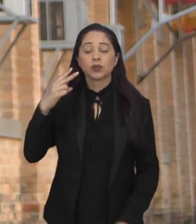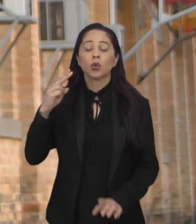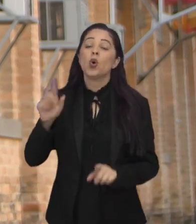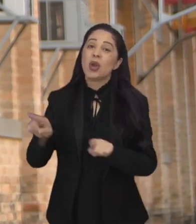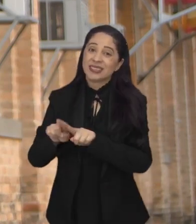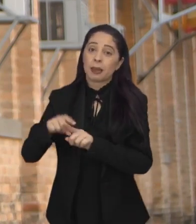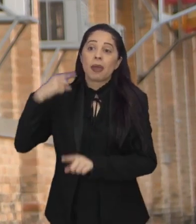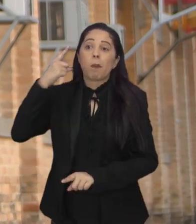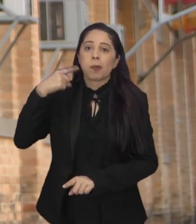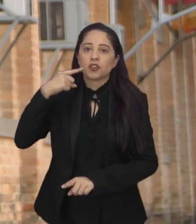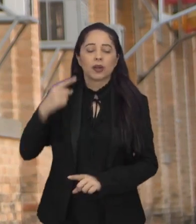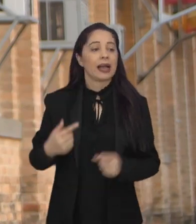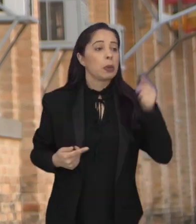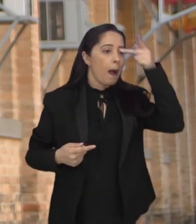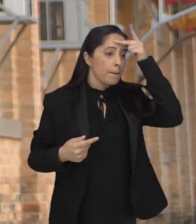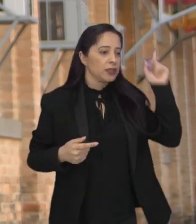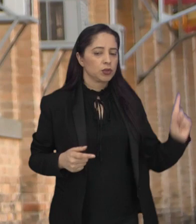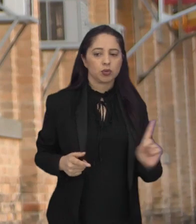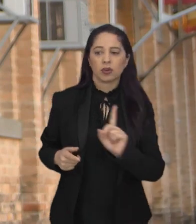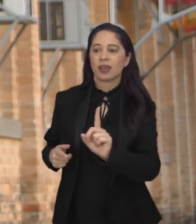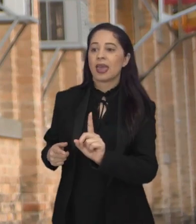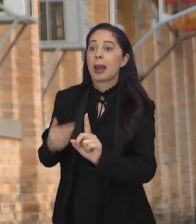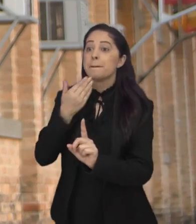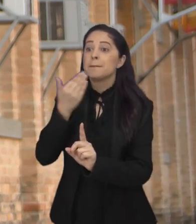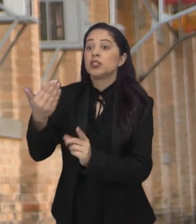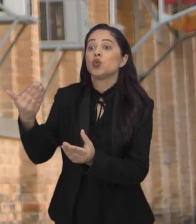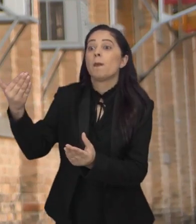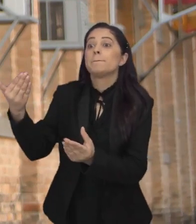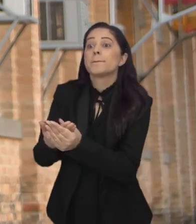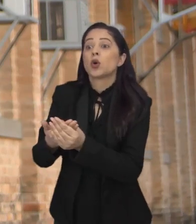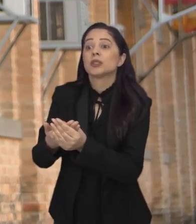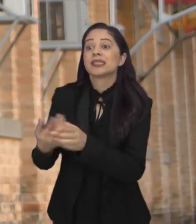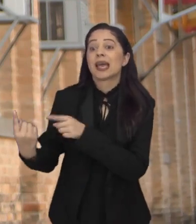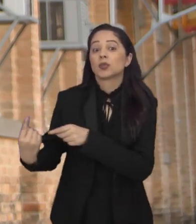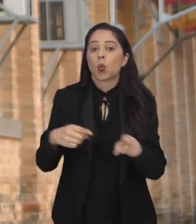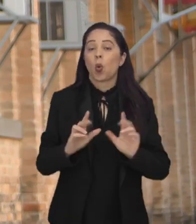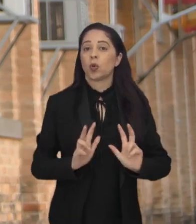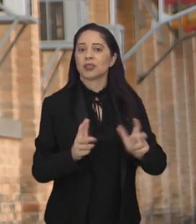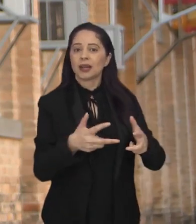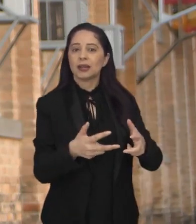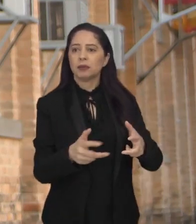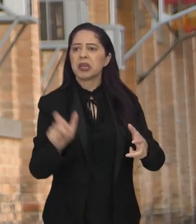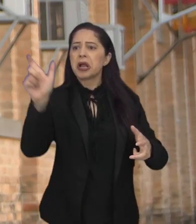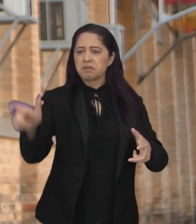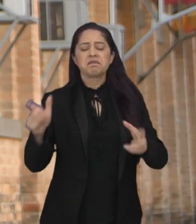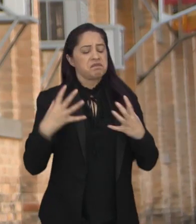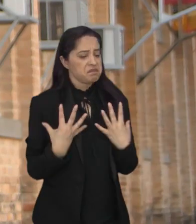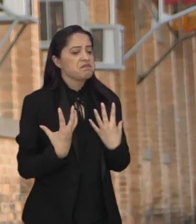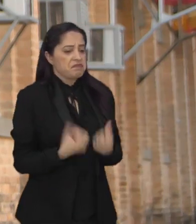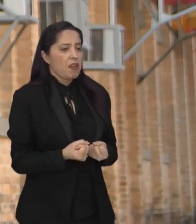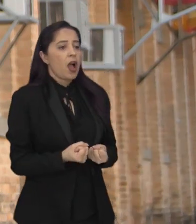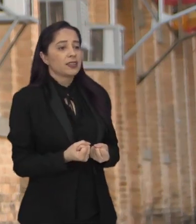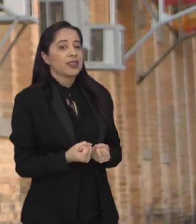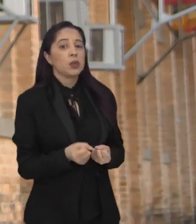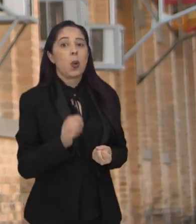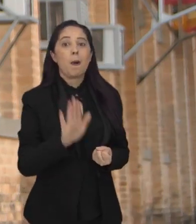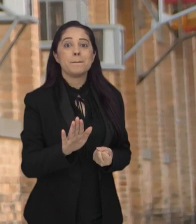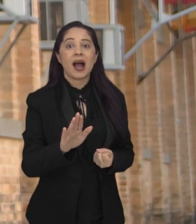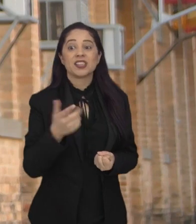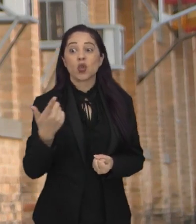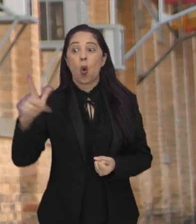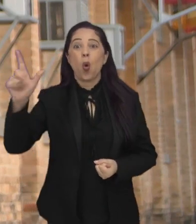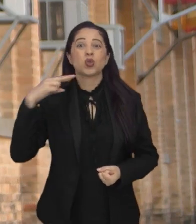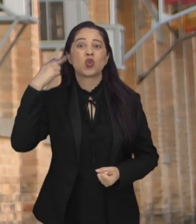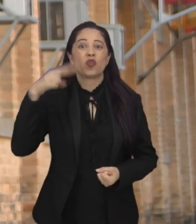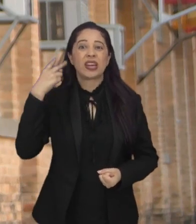enquanto advogado, solicitador, pediram para ele entrar com um processo contra a Câmara Municipal. E ele